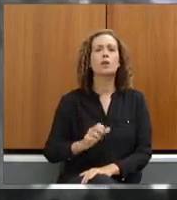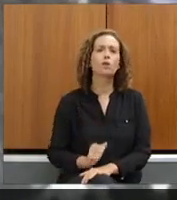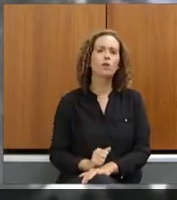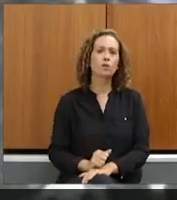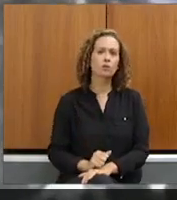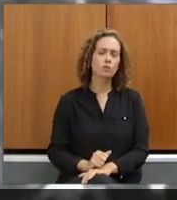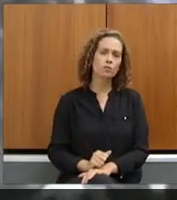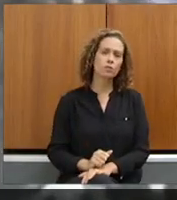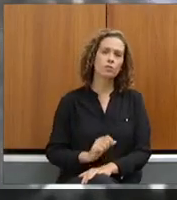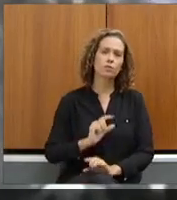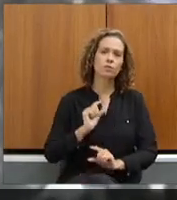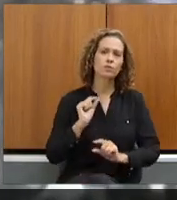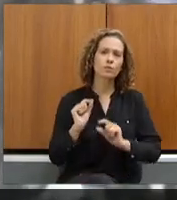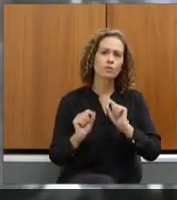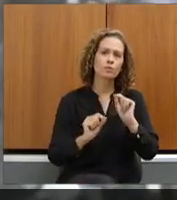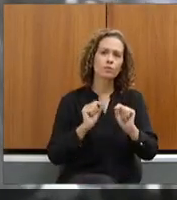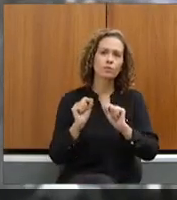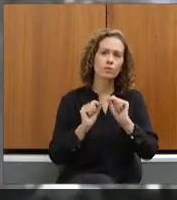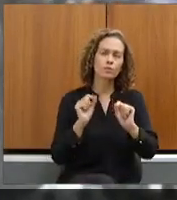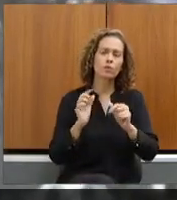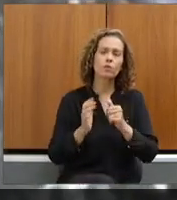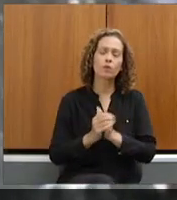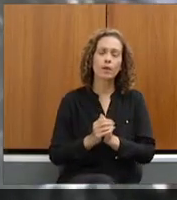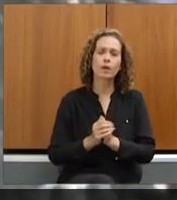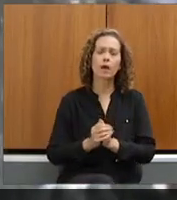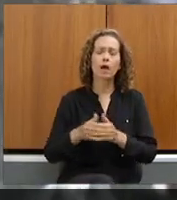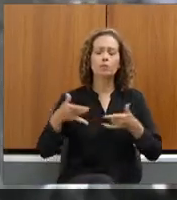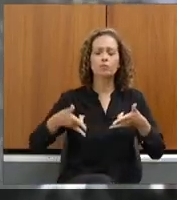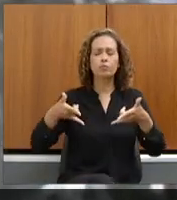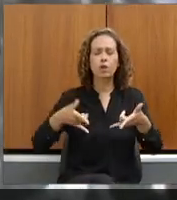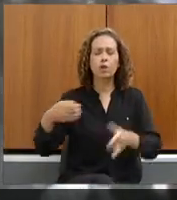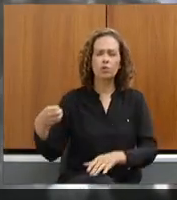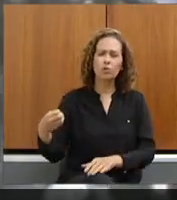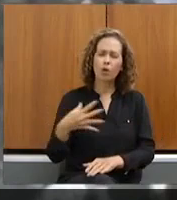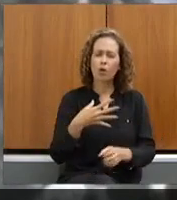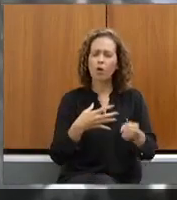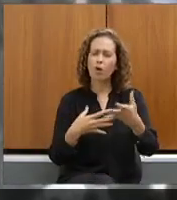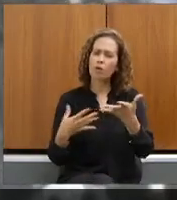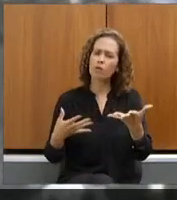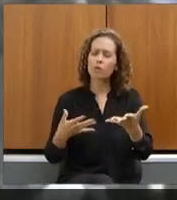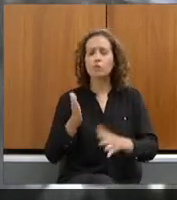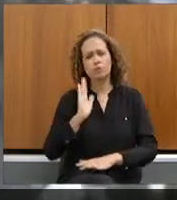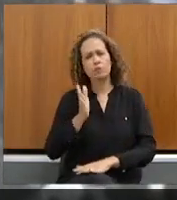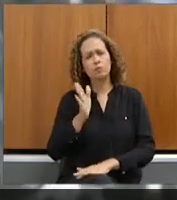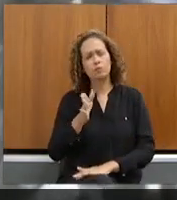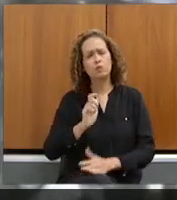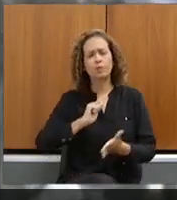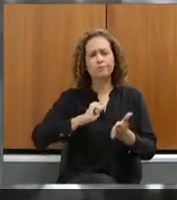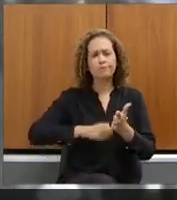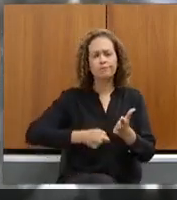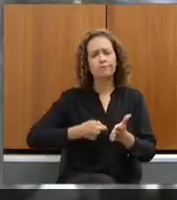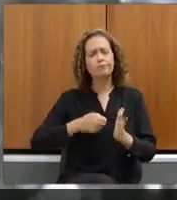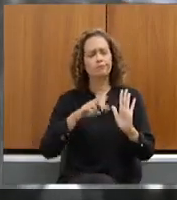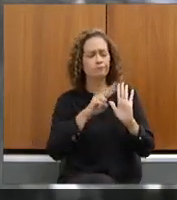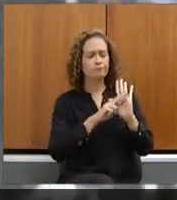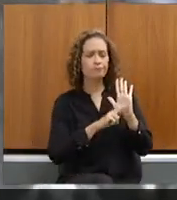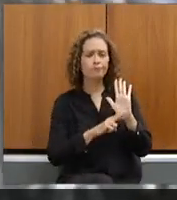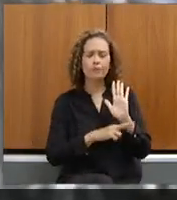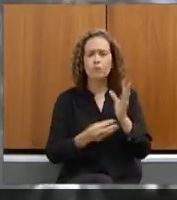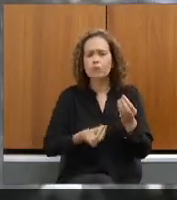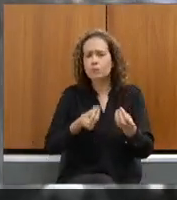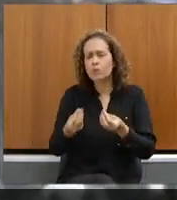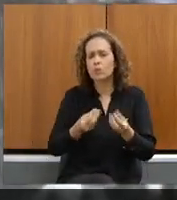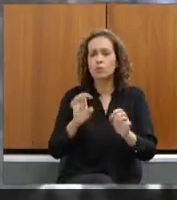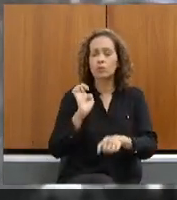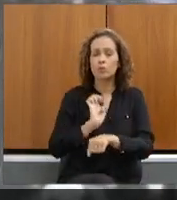contratualização de novos leitos e é nós aprovamos aqui na casa uma série de recomendações tudo